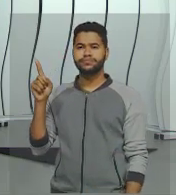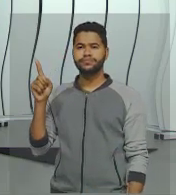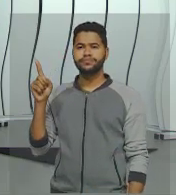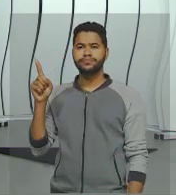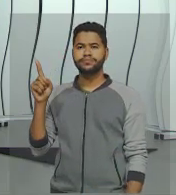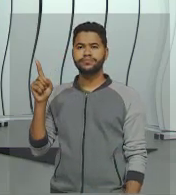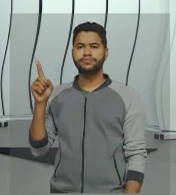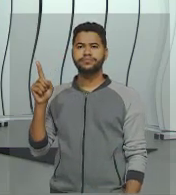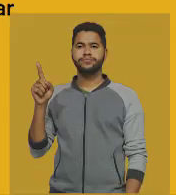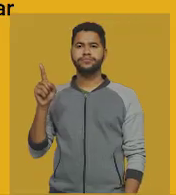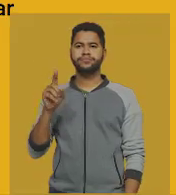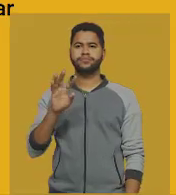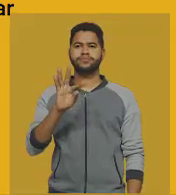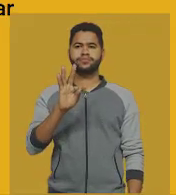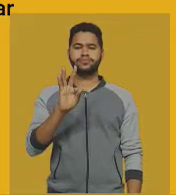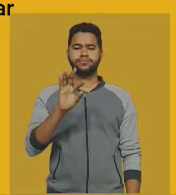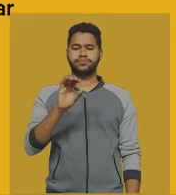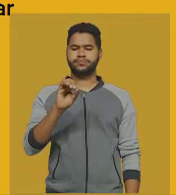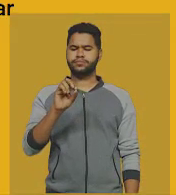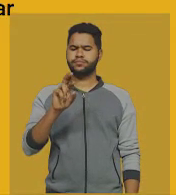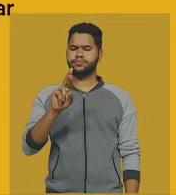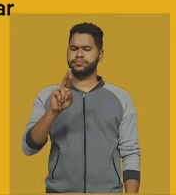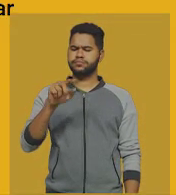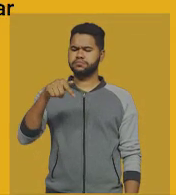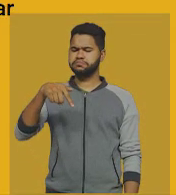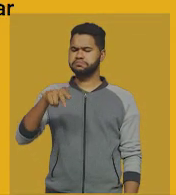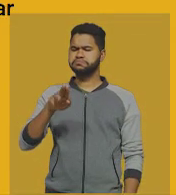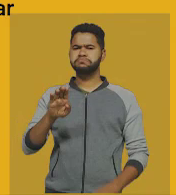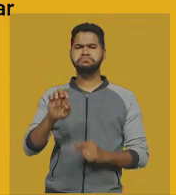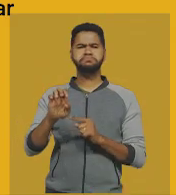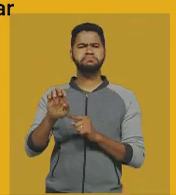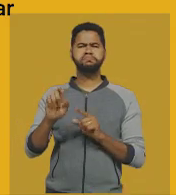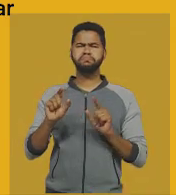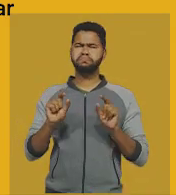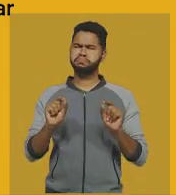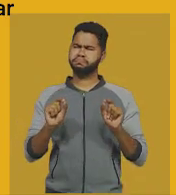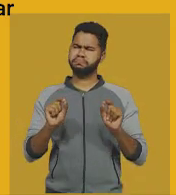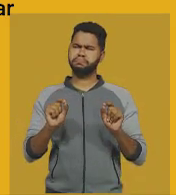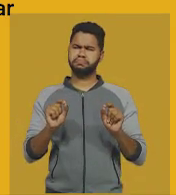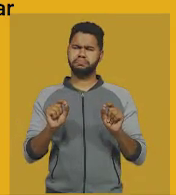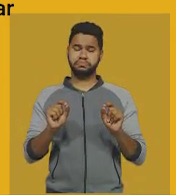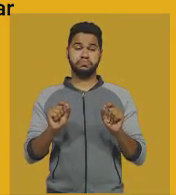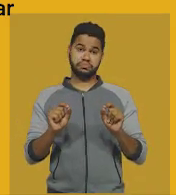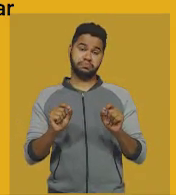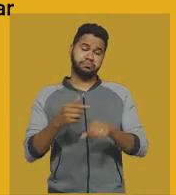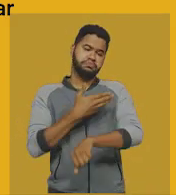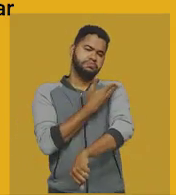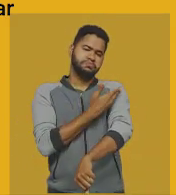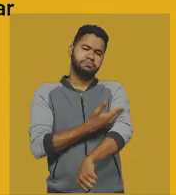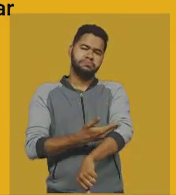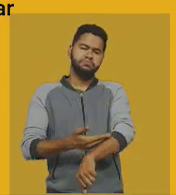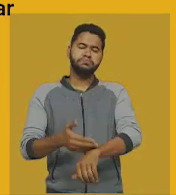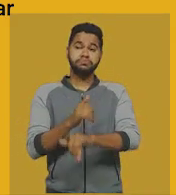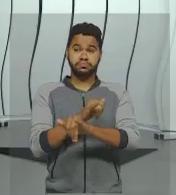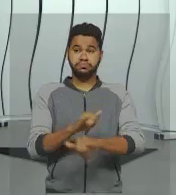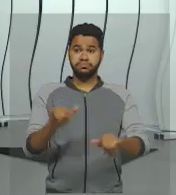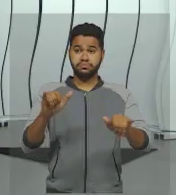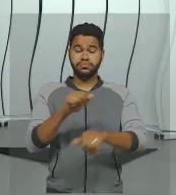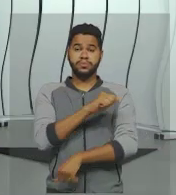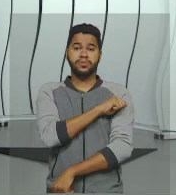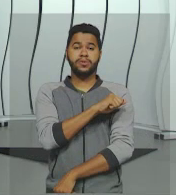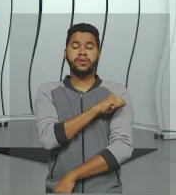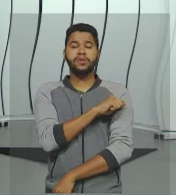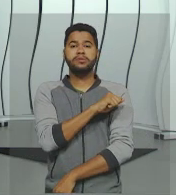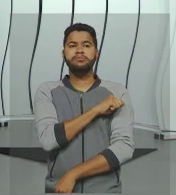chamada de torque. O que é o torque? Eu costumo dizer para os meus alunos que essa grandeza